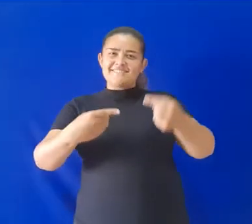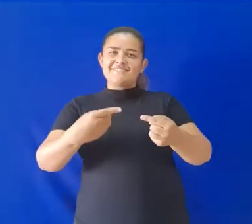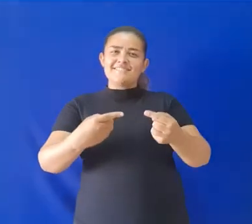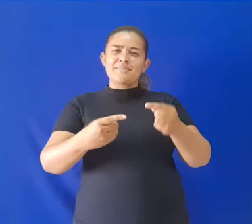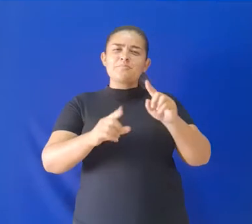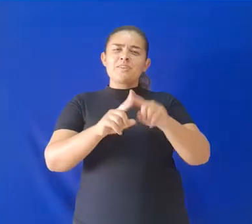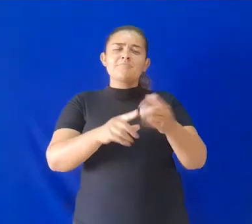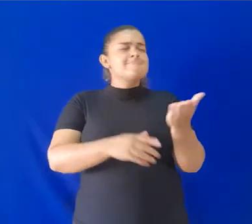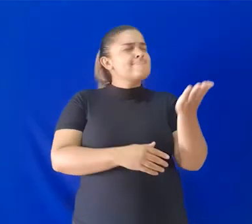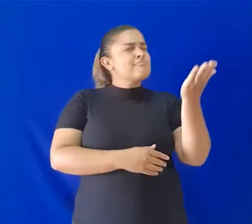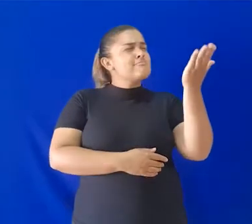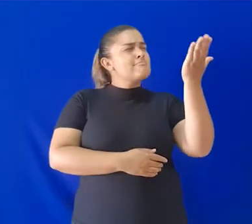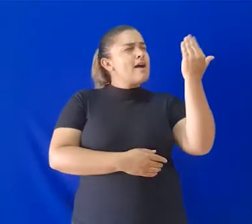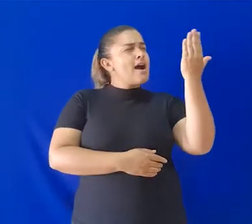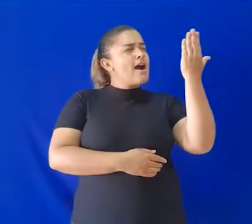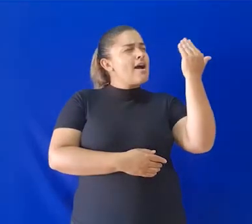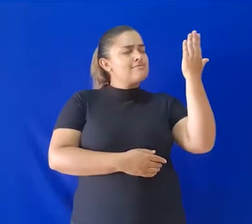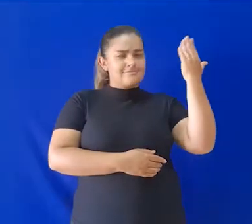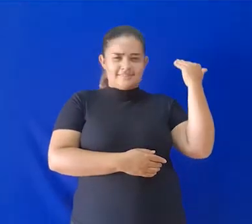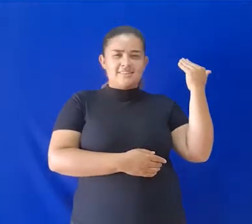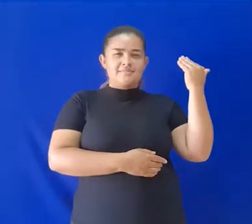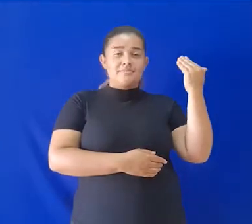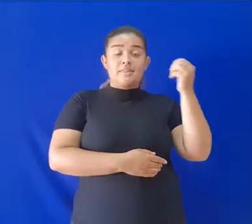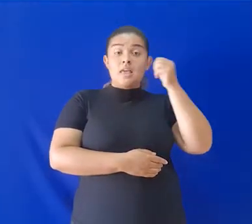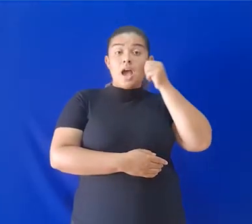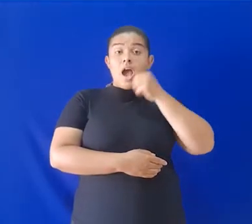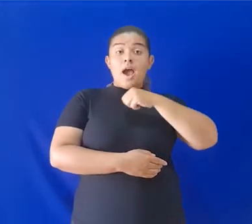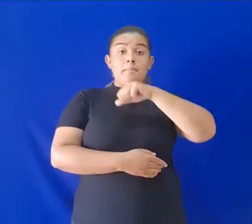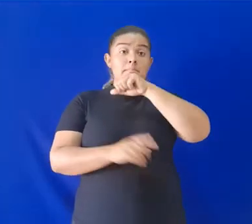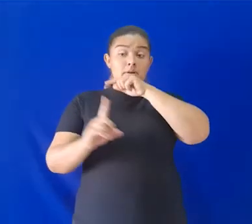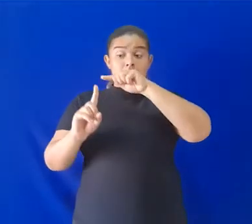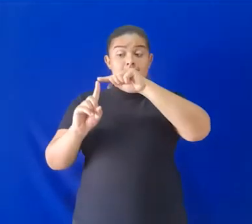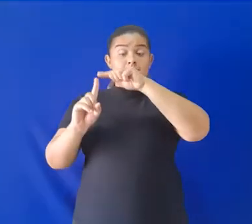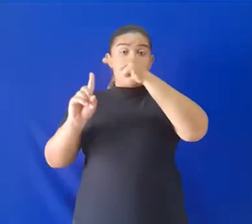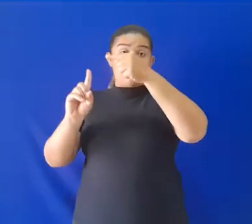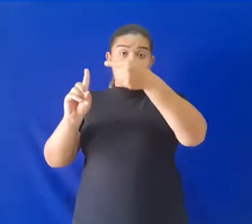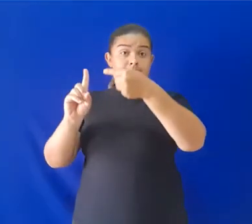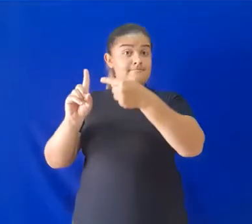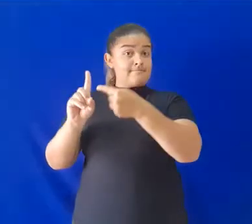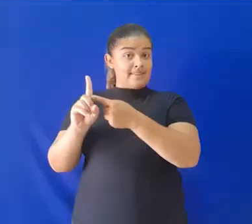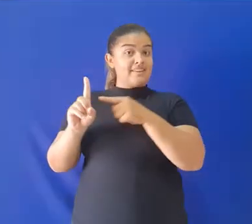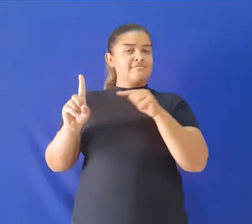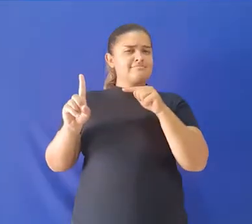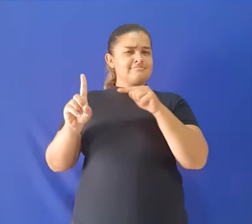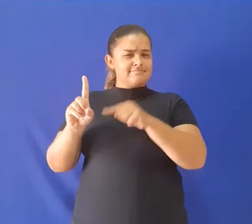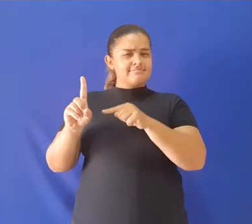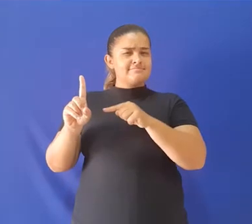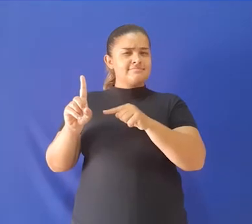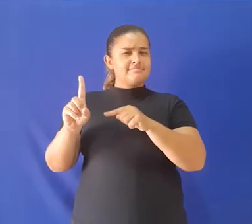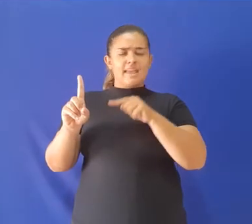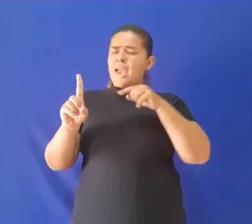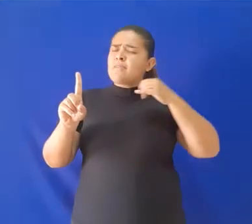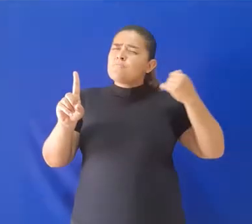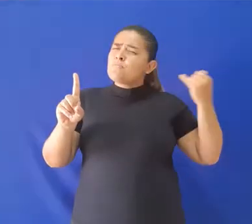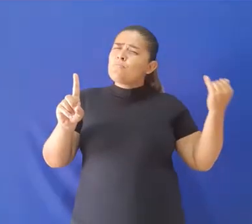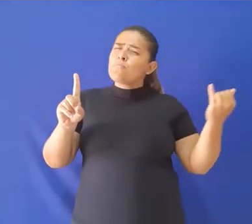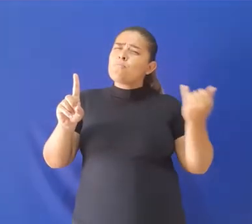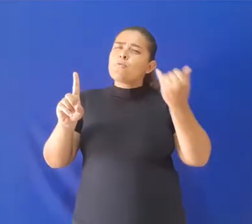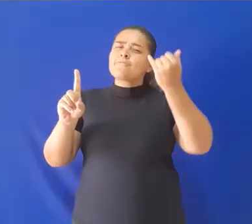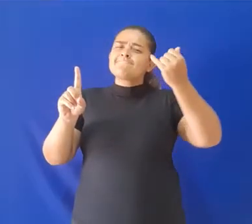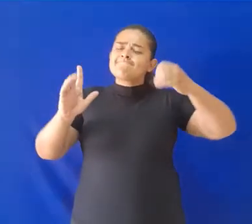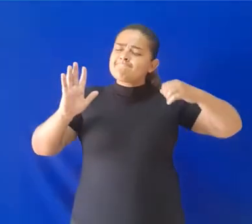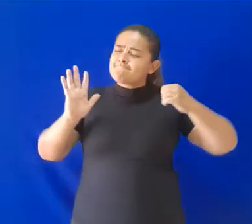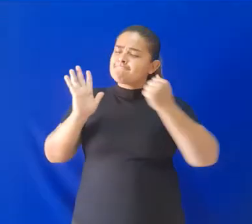vamos voltar na situação de gravidez. Ora, a gravidez é um momento